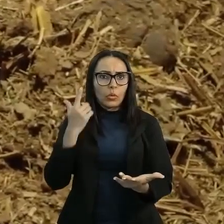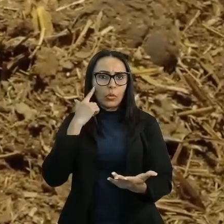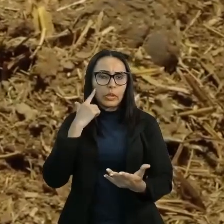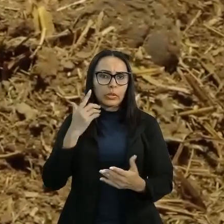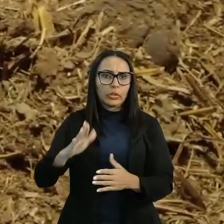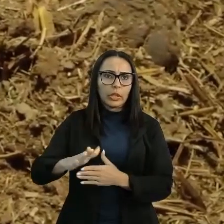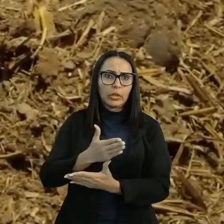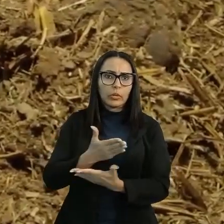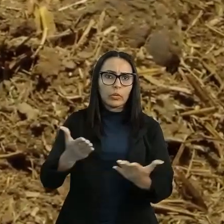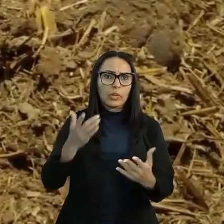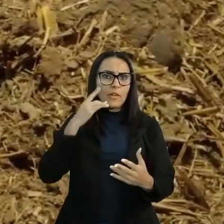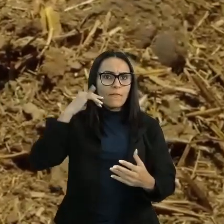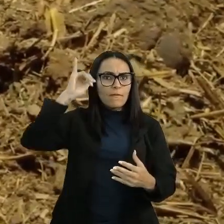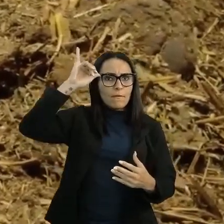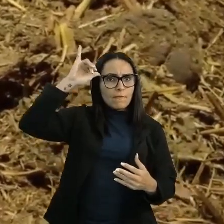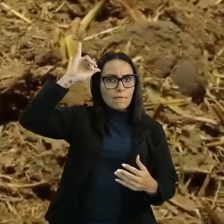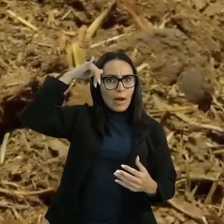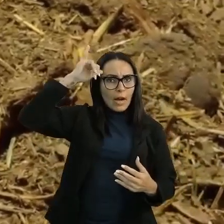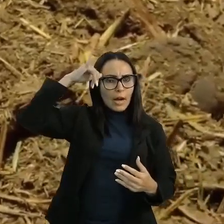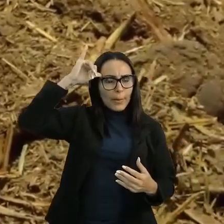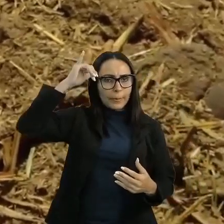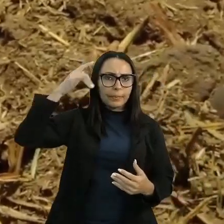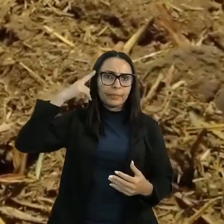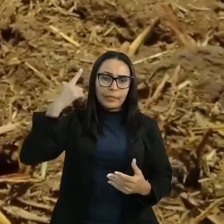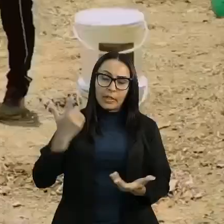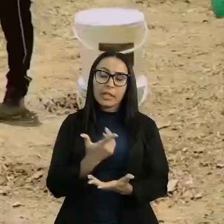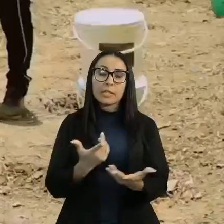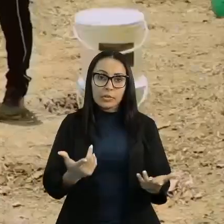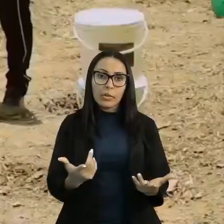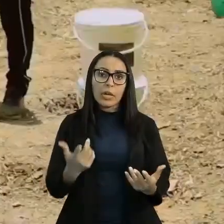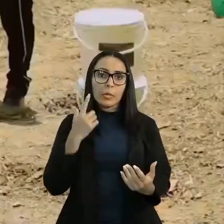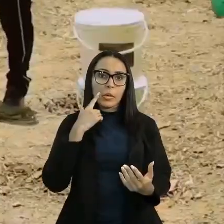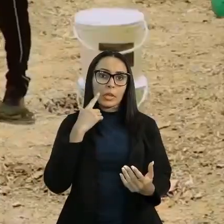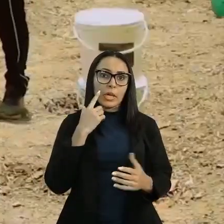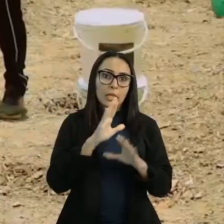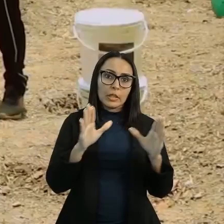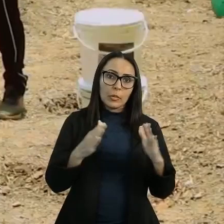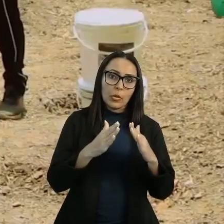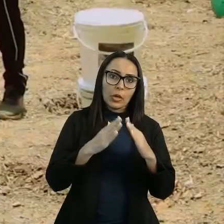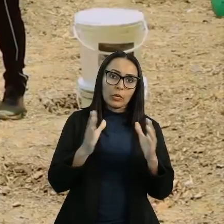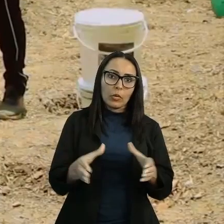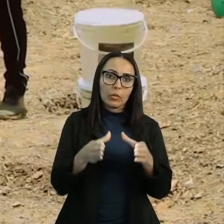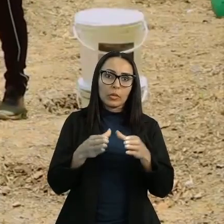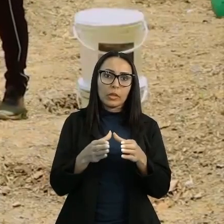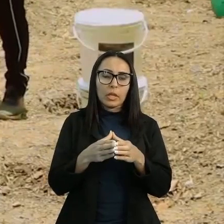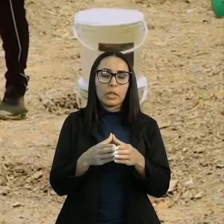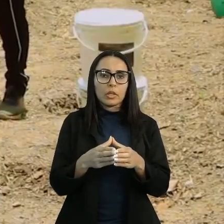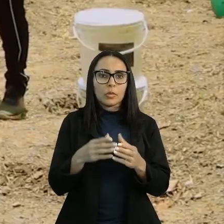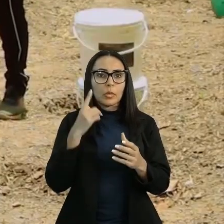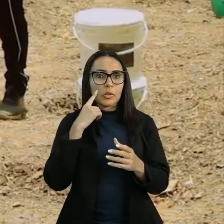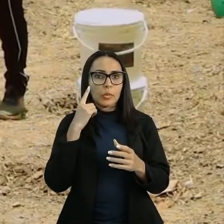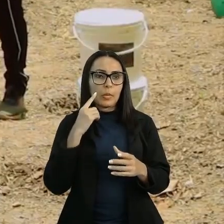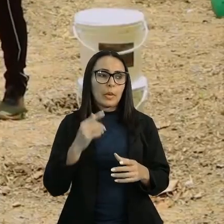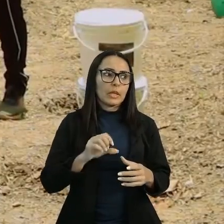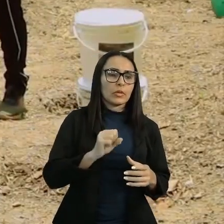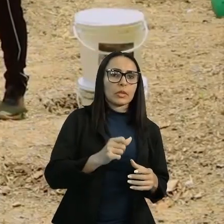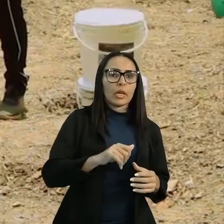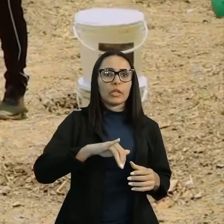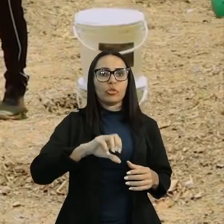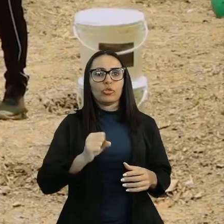o esterco deles para poder usar também de nutriente, que é ótimo para isso. Então a gente, além do churume,